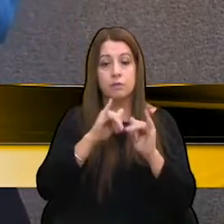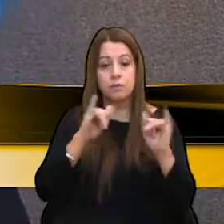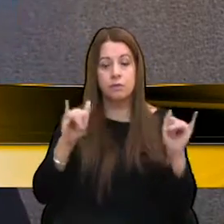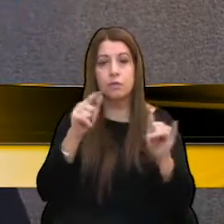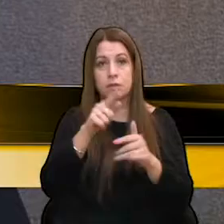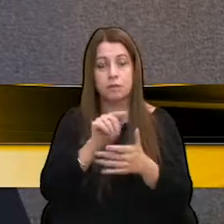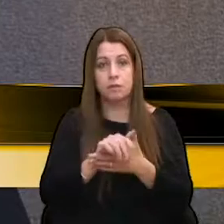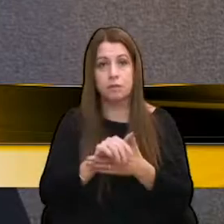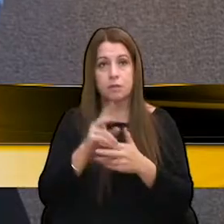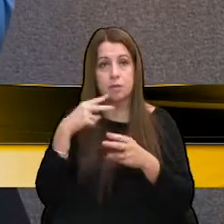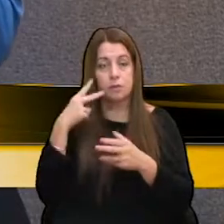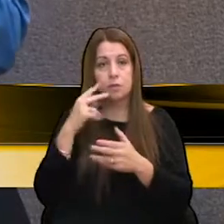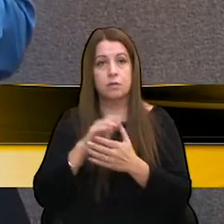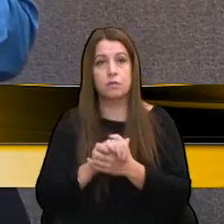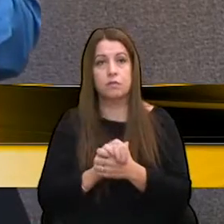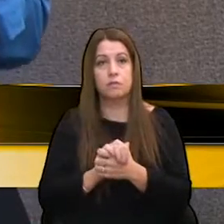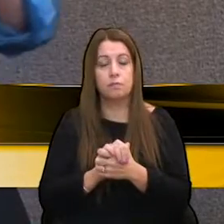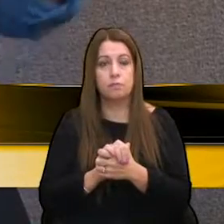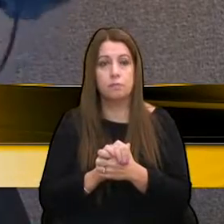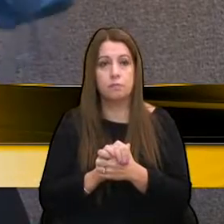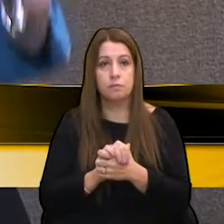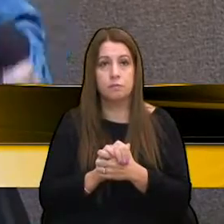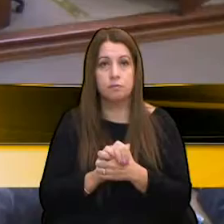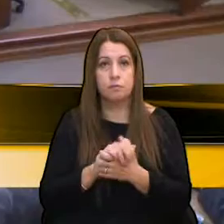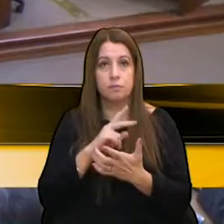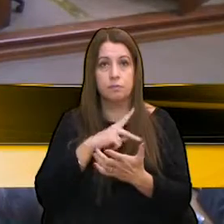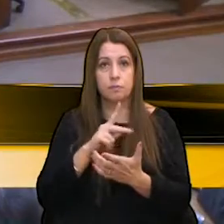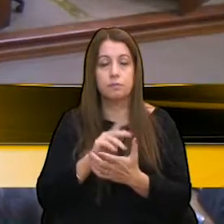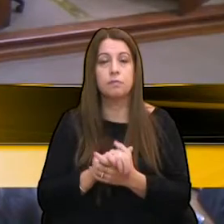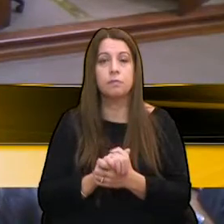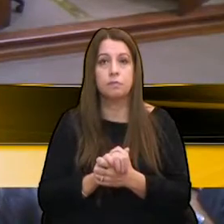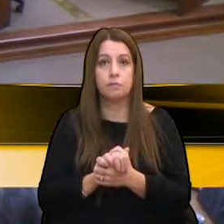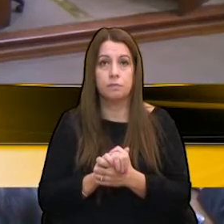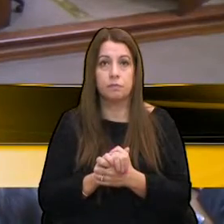comunicando, então, os vereadores. Era isso, senhor presidente.